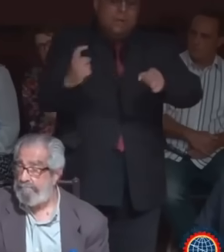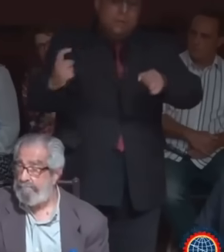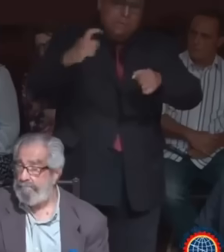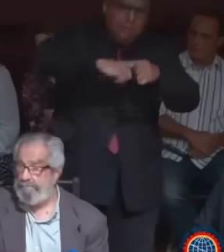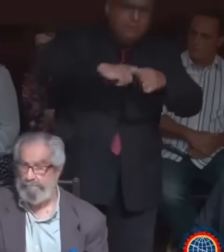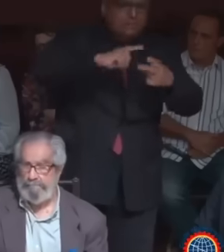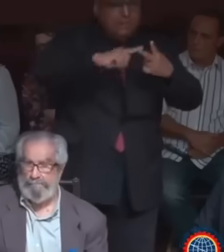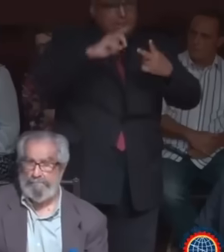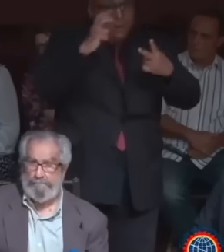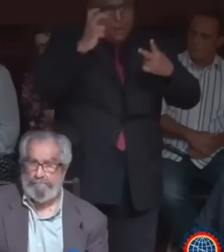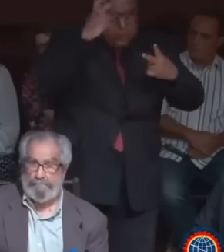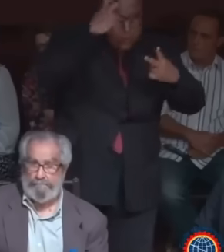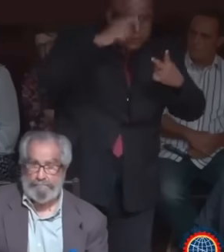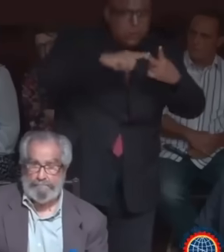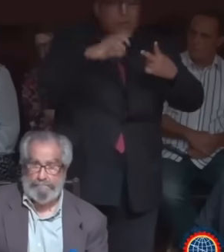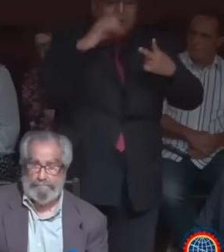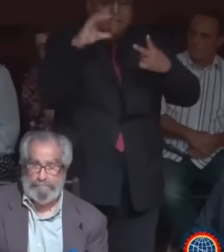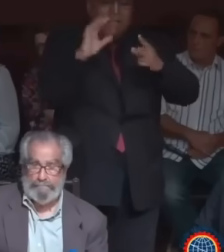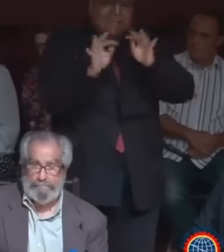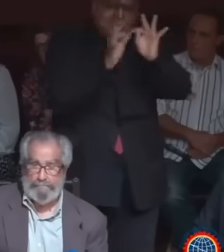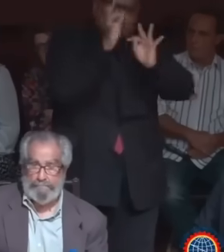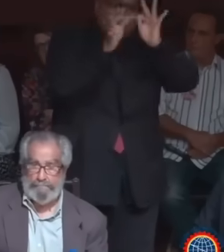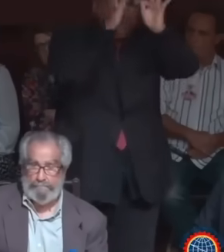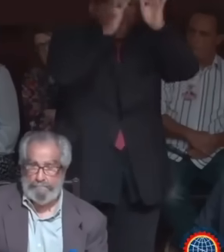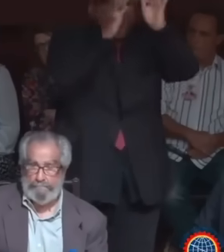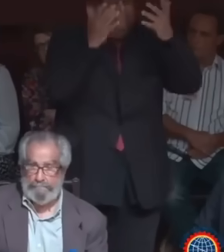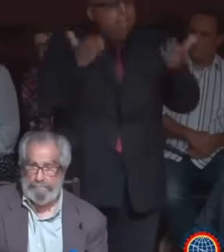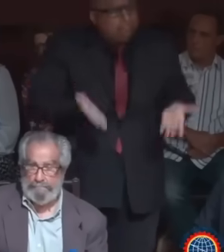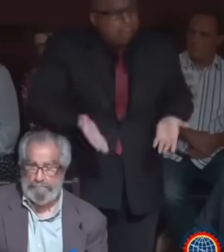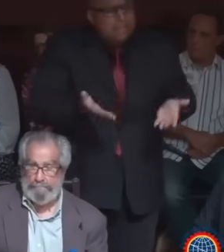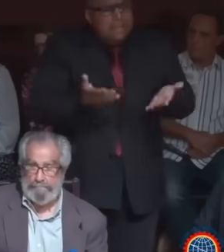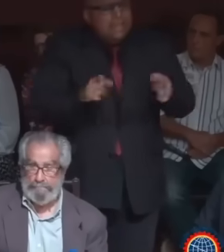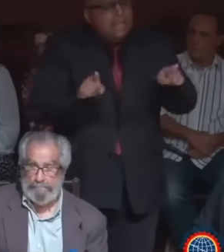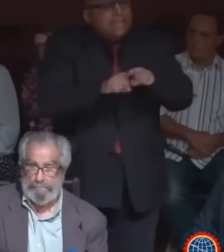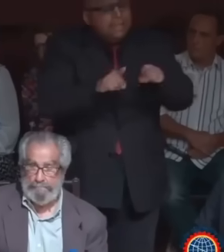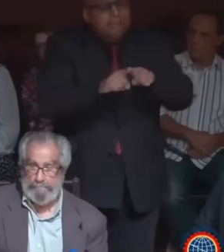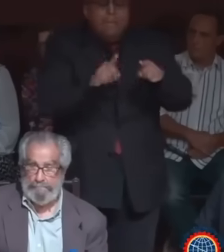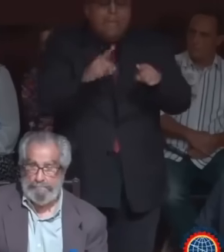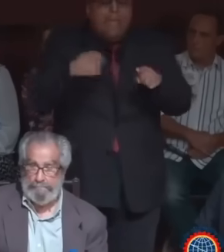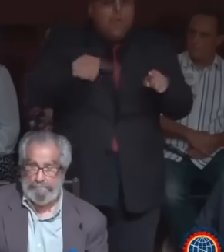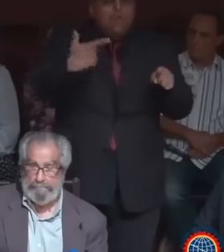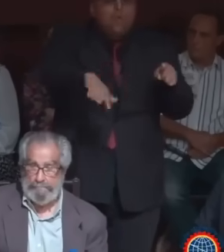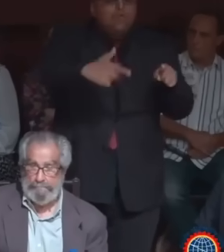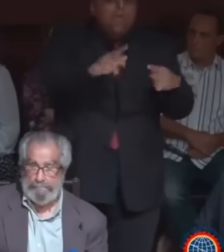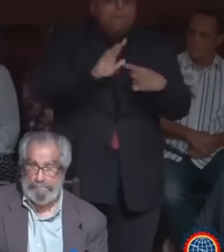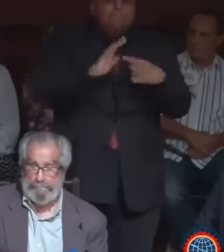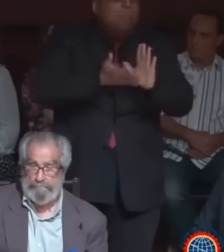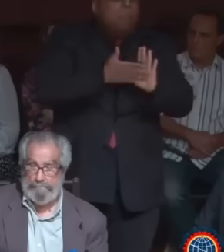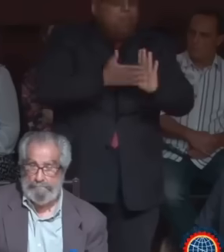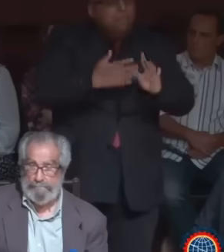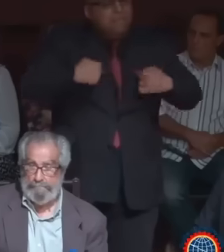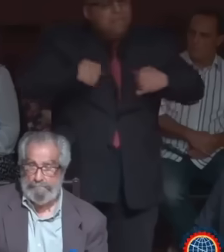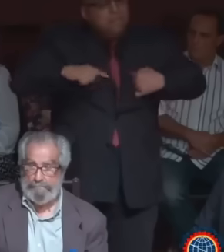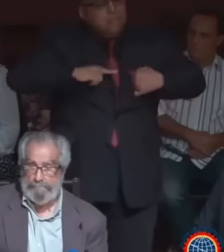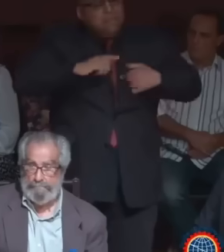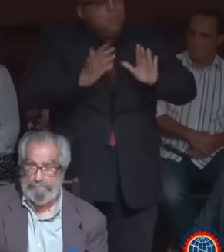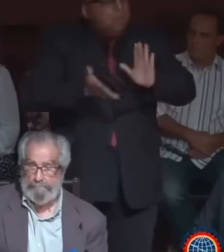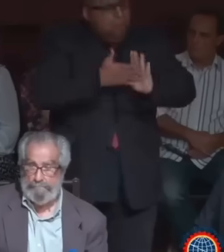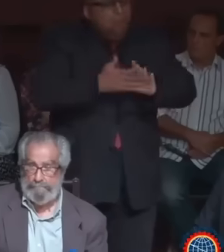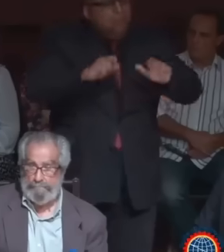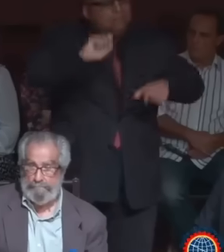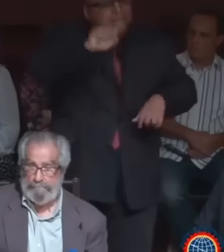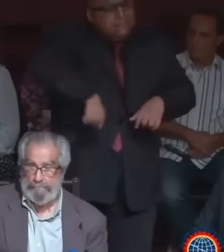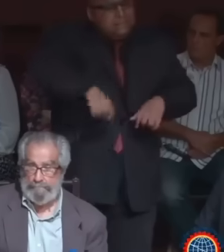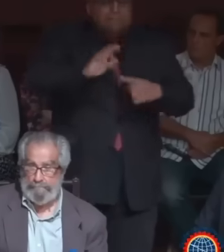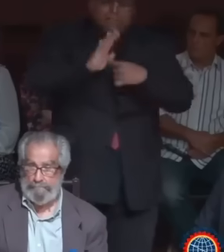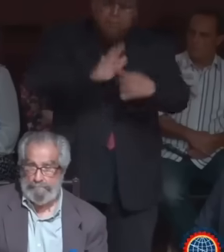com a cultura, com ciência e tecnologia, e certamente não teria o que apresentar ao país para me credenciar o